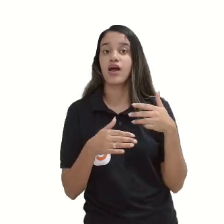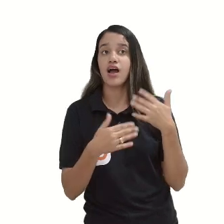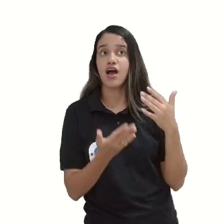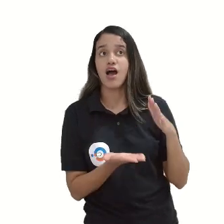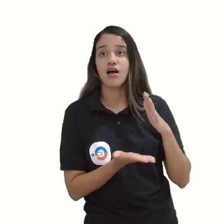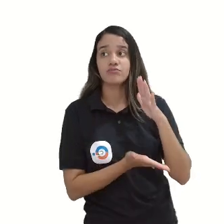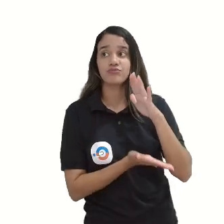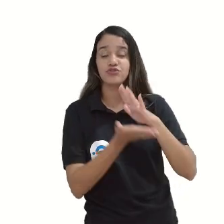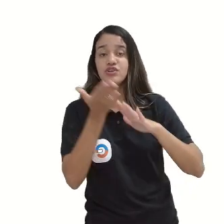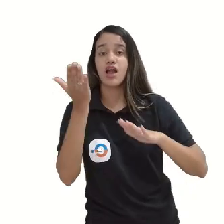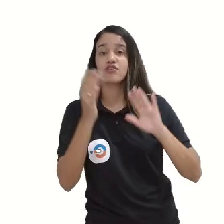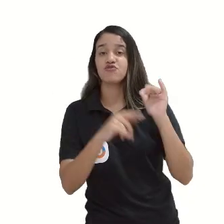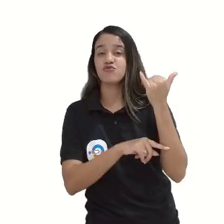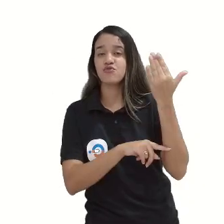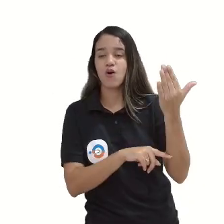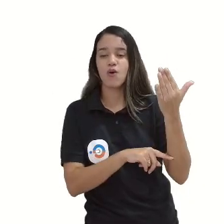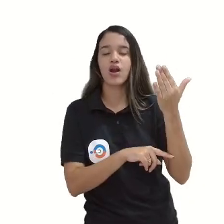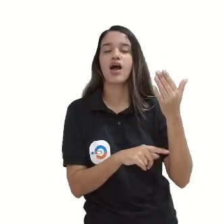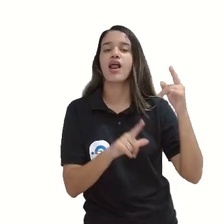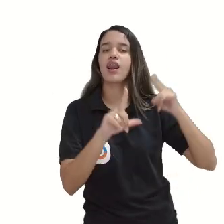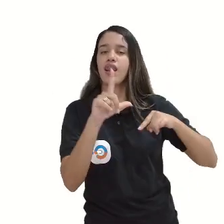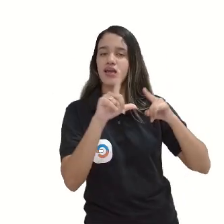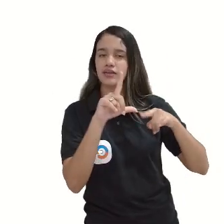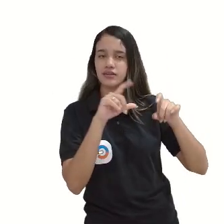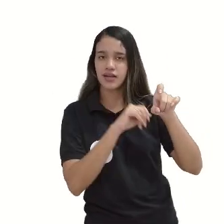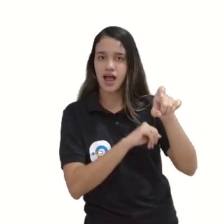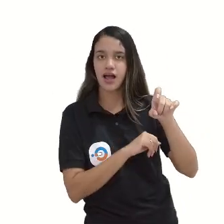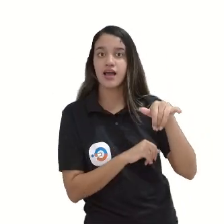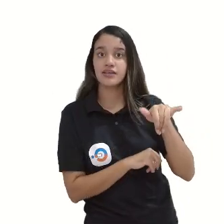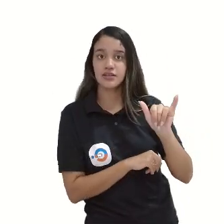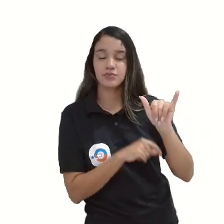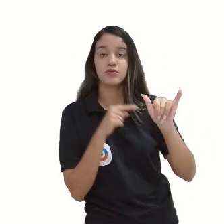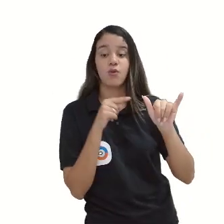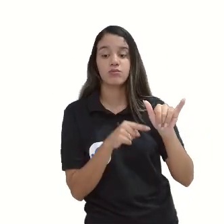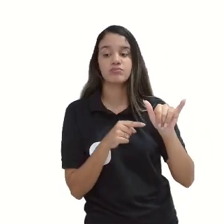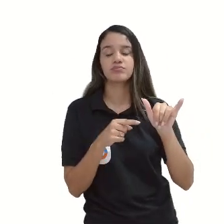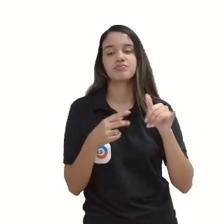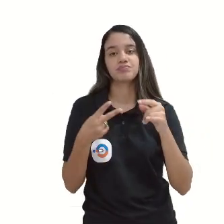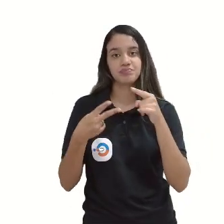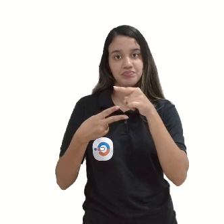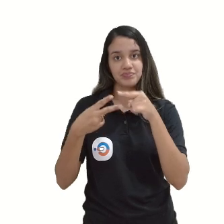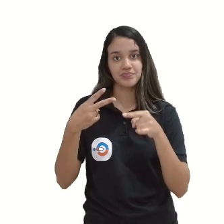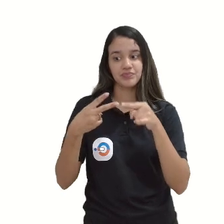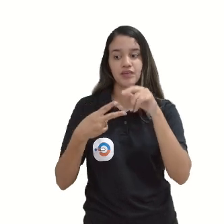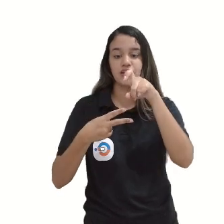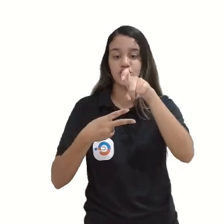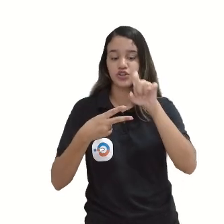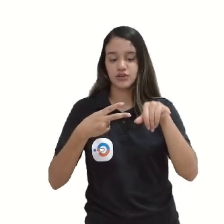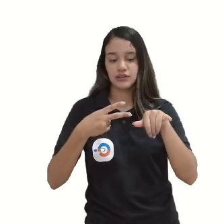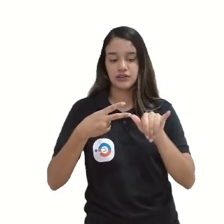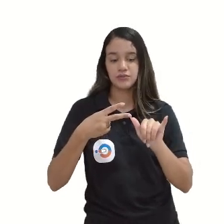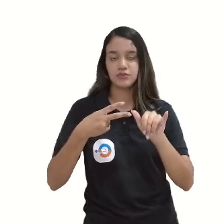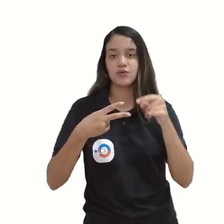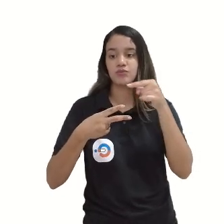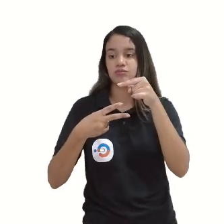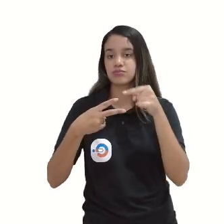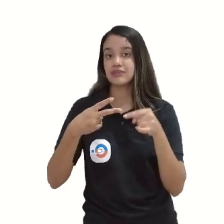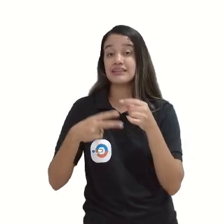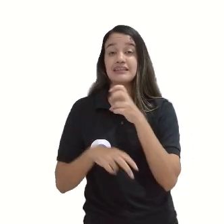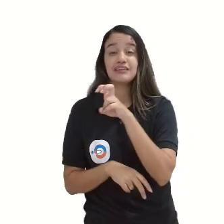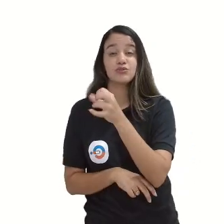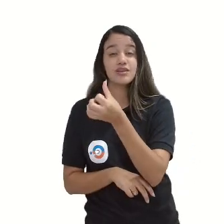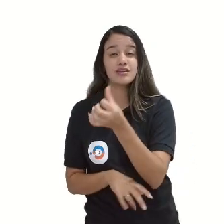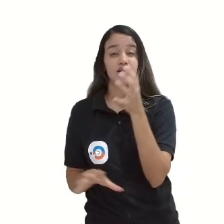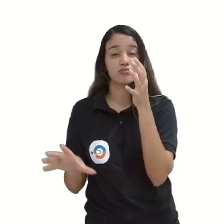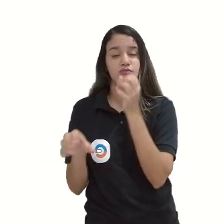sendo representado pela letra Y. E no enunciado ele diz, são 56 voos entre nacionais e